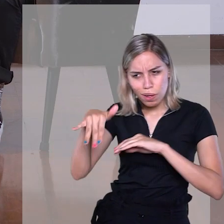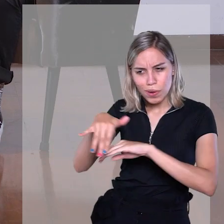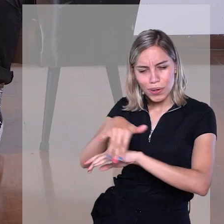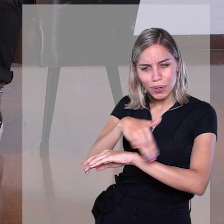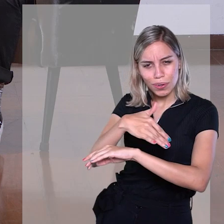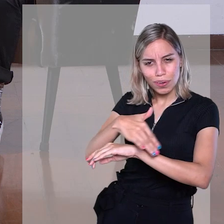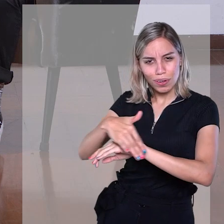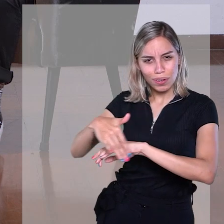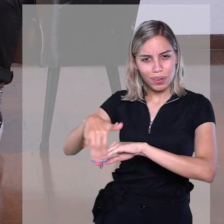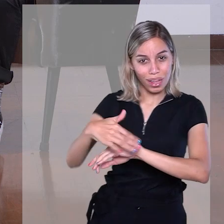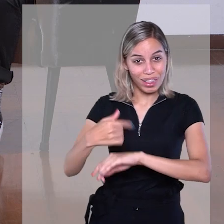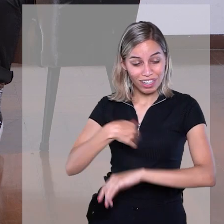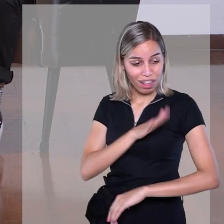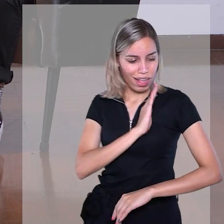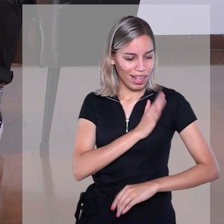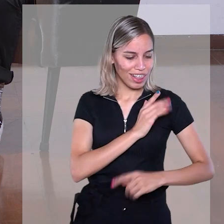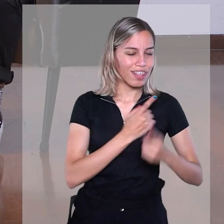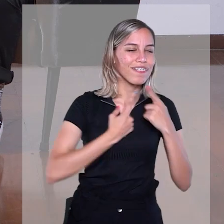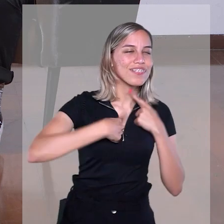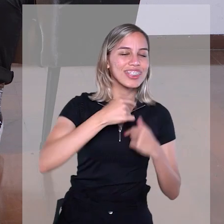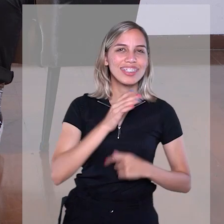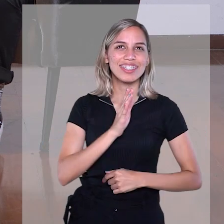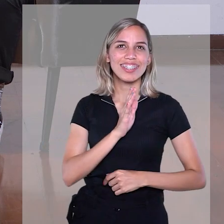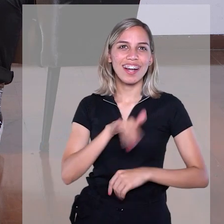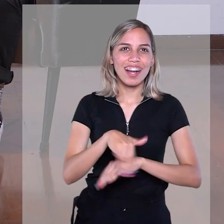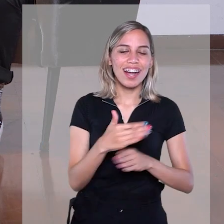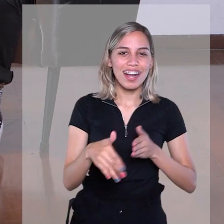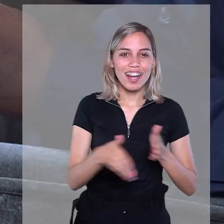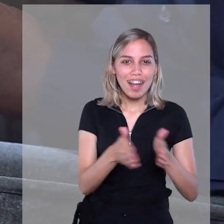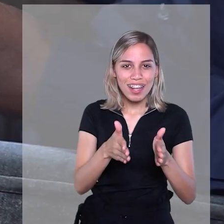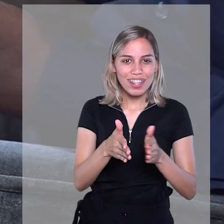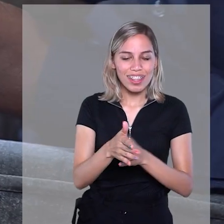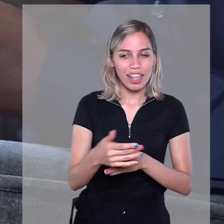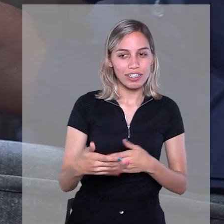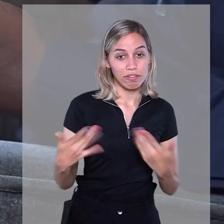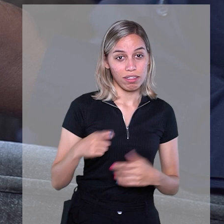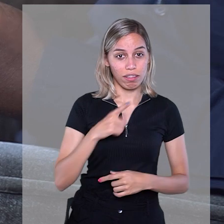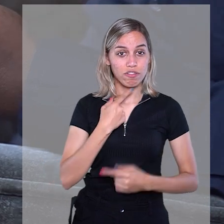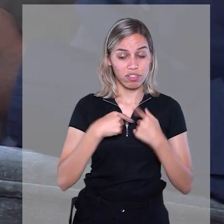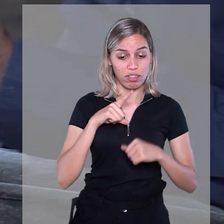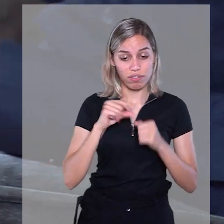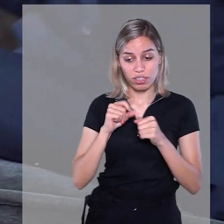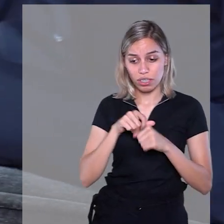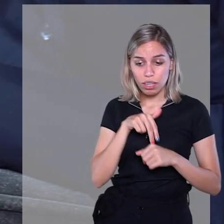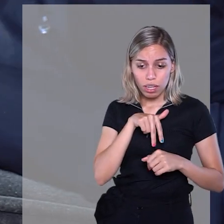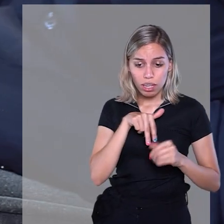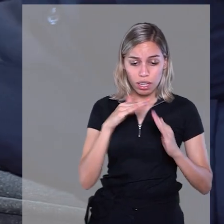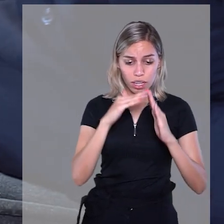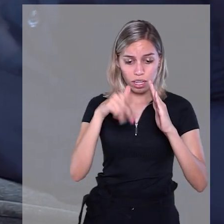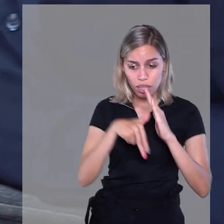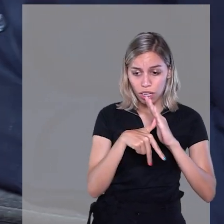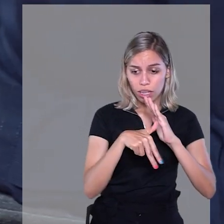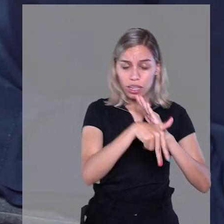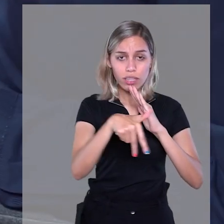de fazer uma arruaçãozinha de leve, eu faço sim, porque sou filho de Ogum, mas não sou de ferro.